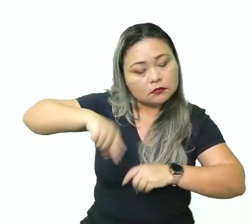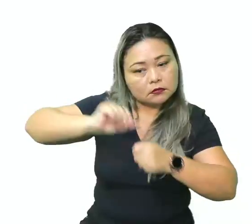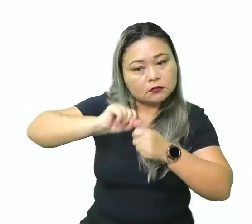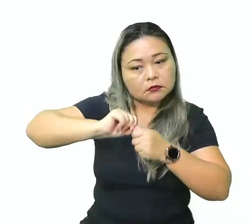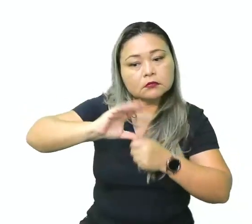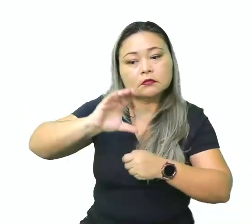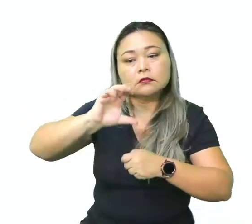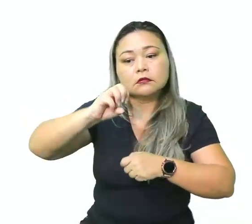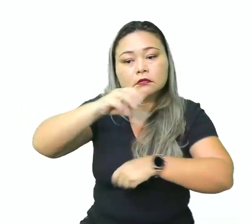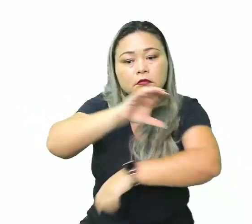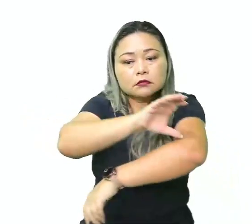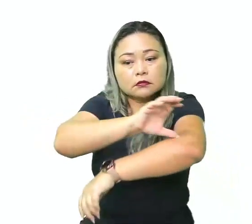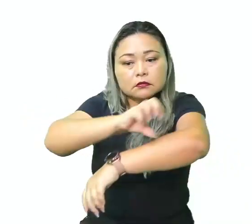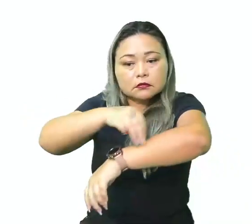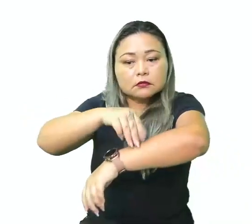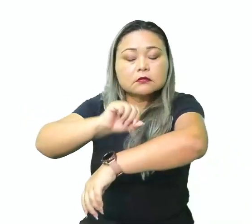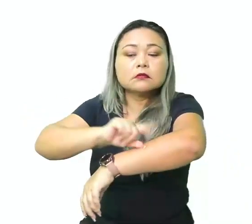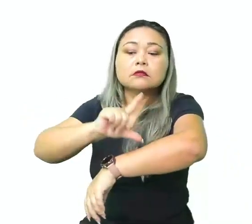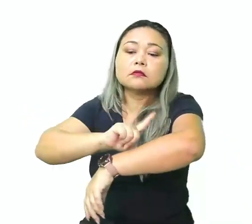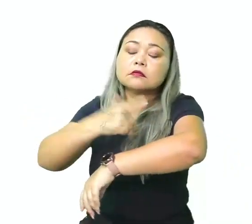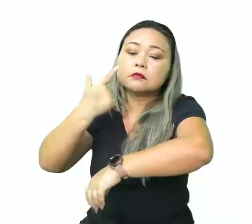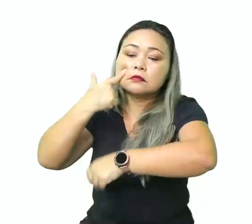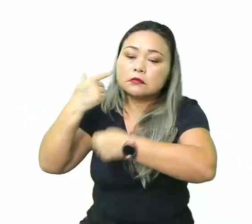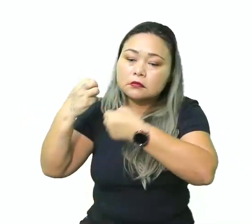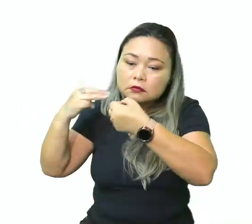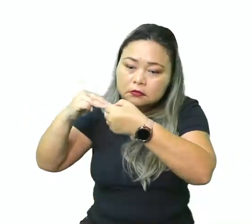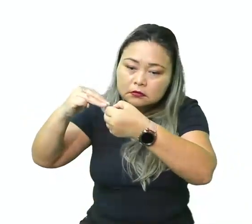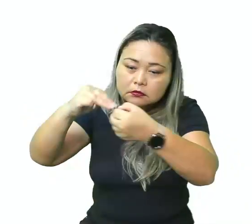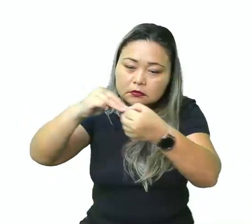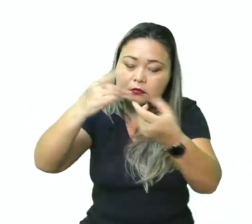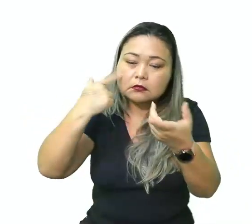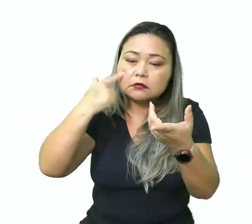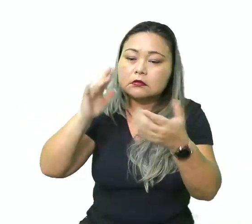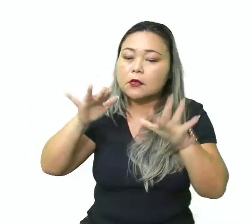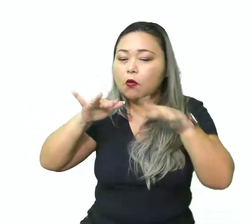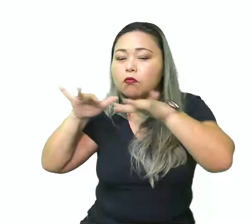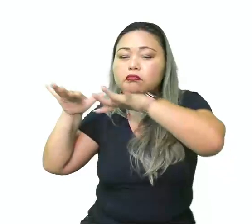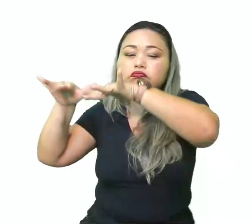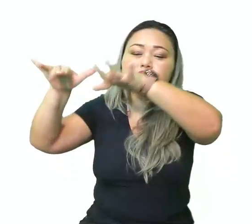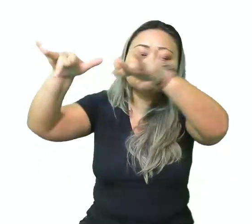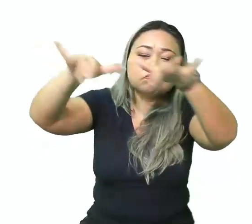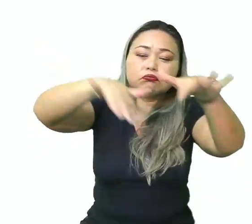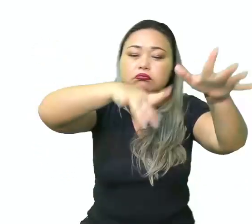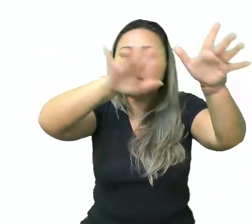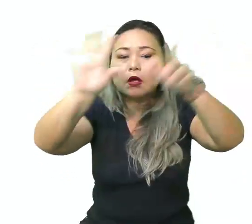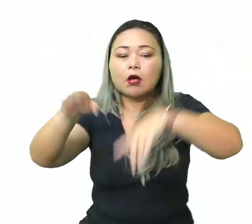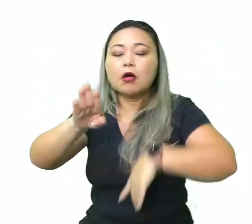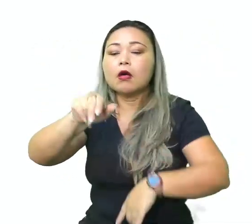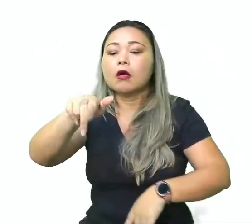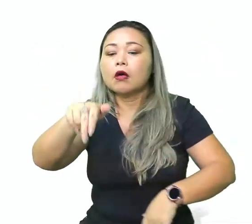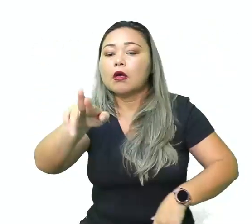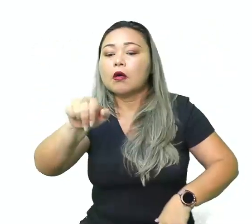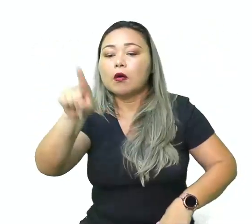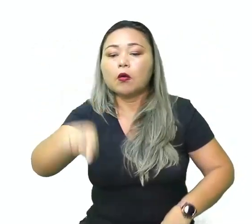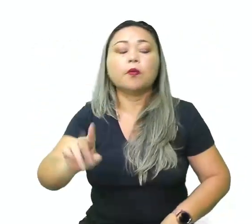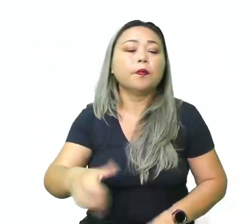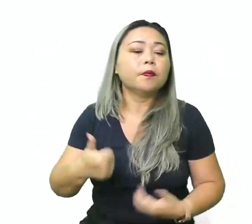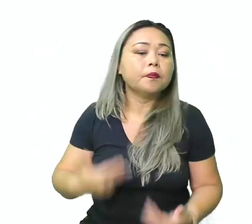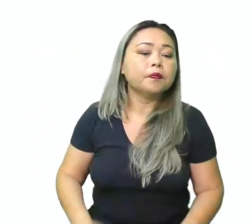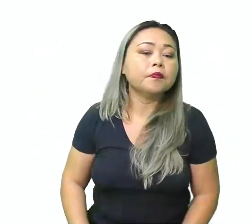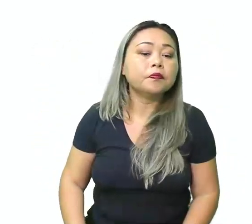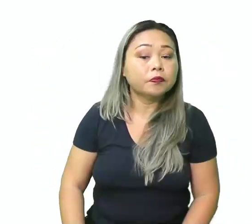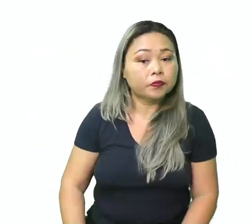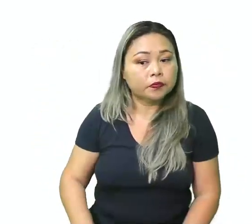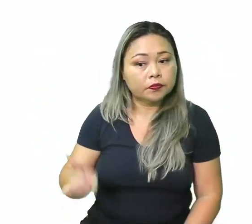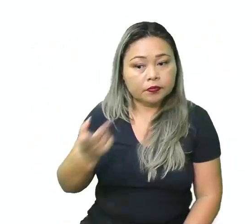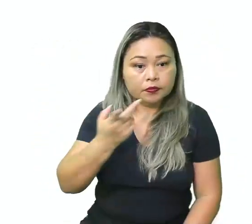Costa Marques. Quando a gente vai andando de voadeira ali, você vê aquela revoada, né, de biguás, coisa mais linda, tá?